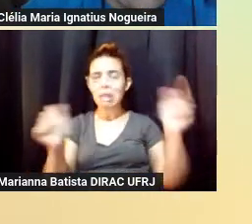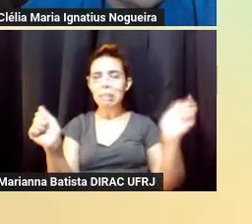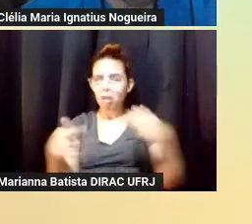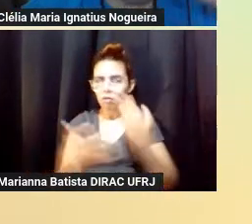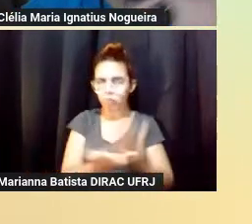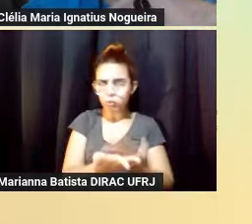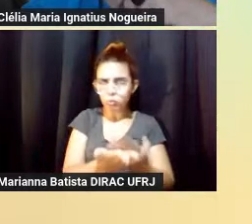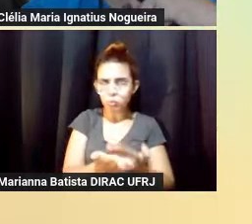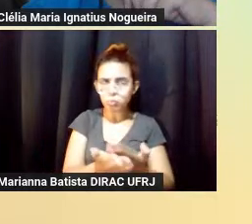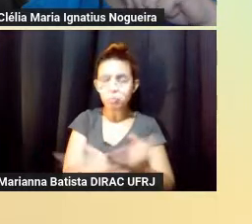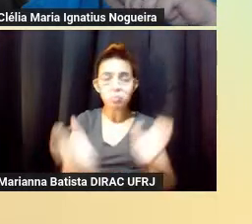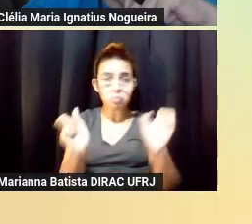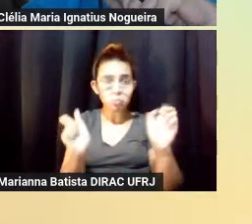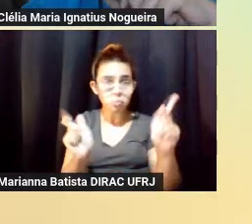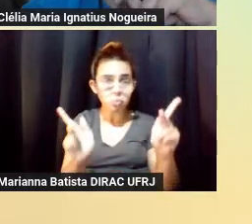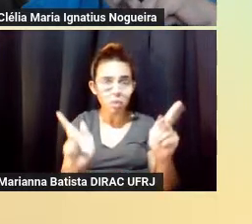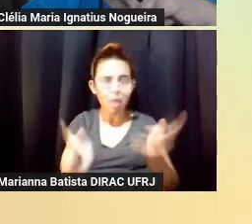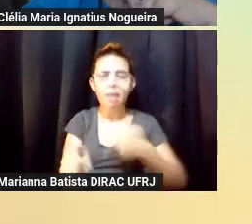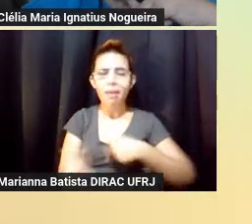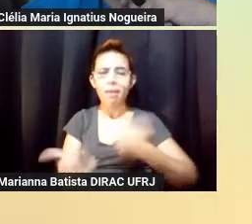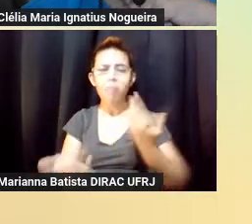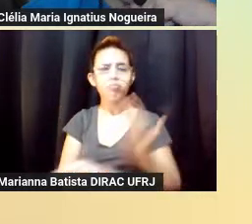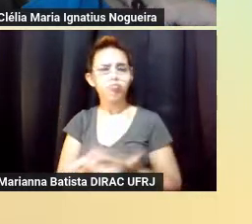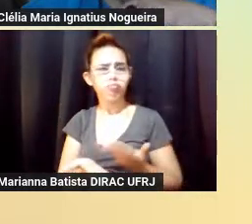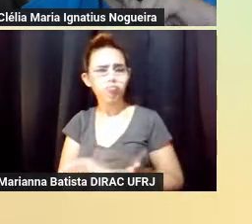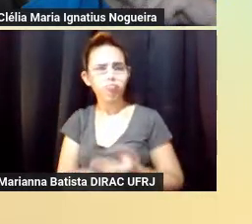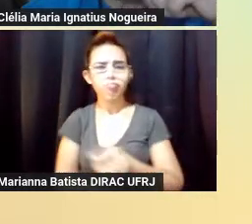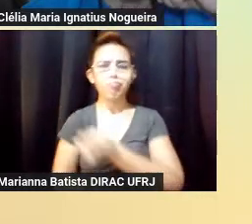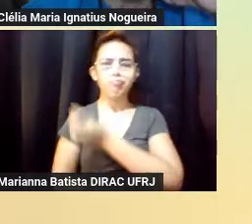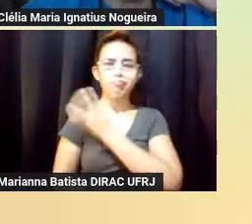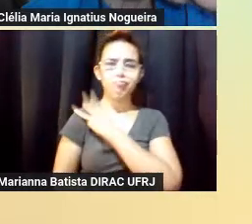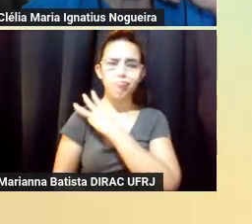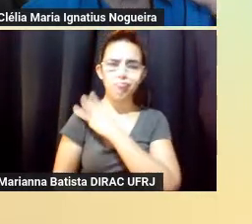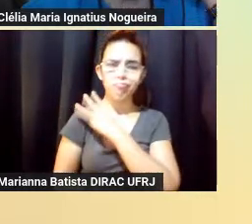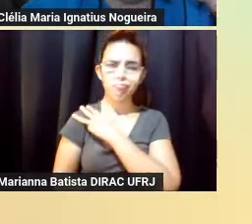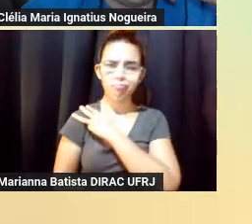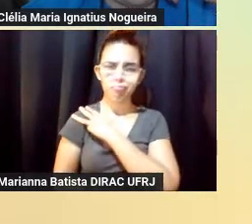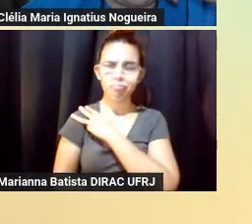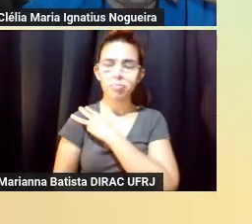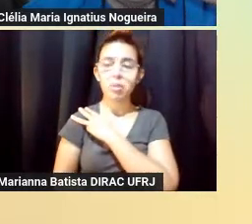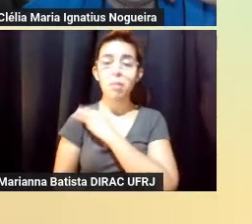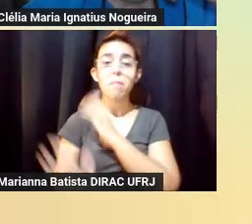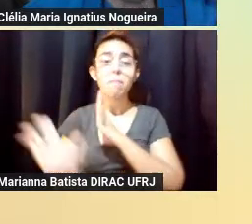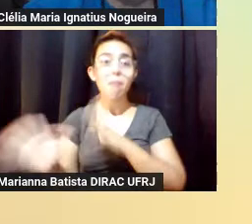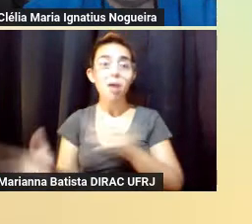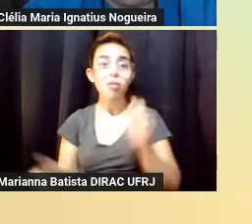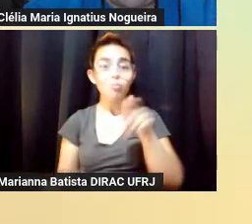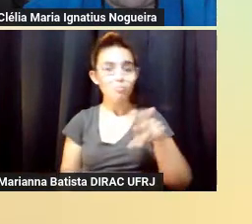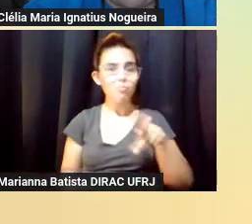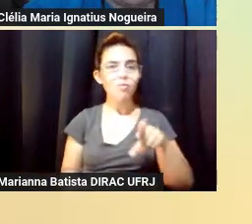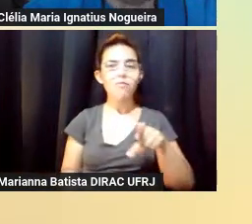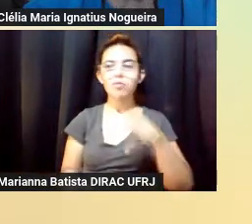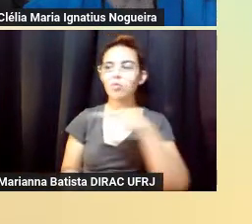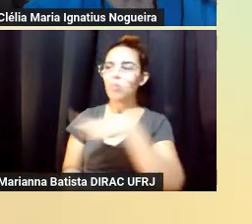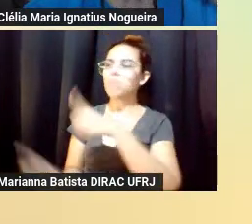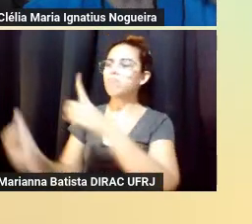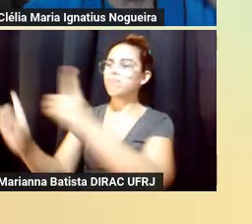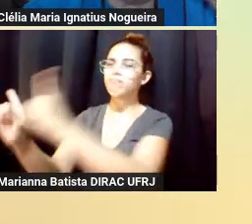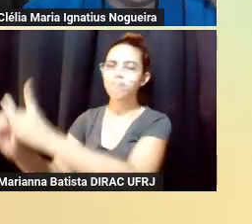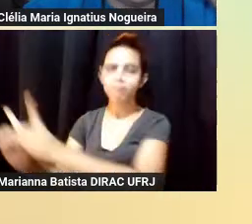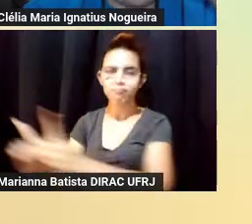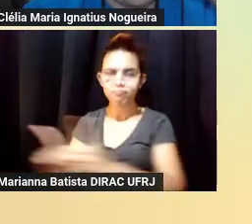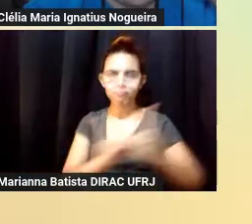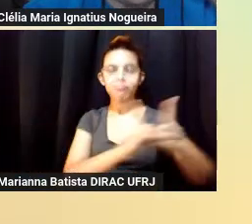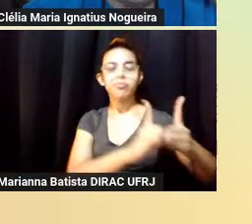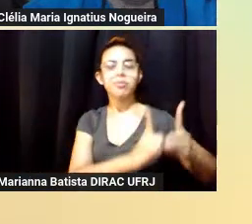terceiro ano do ensino médio, todos os sábados, o seu Tiago me levava para assistir às aulas dele, de geometria analítica,